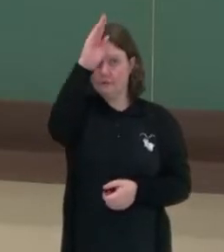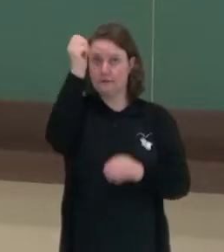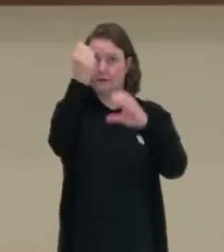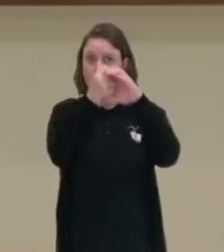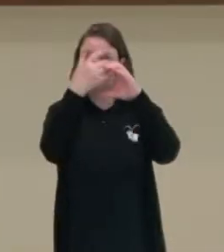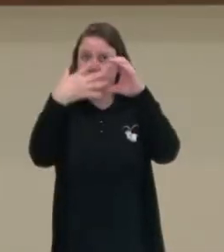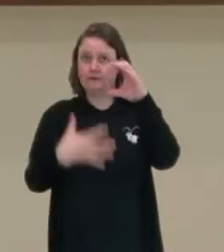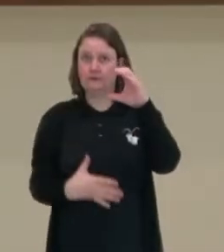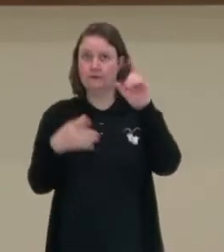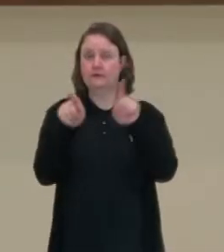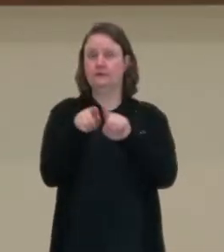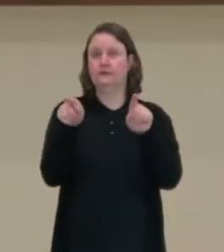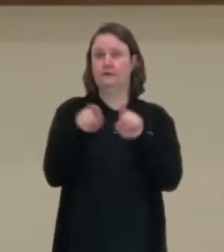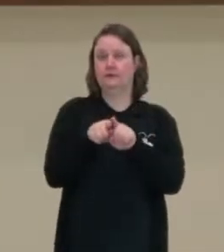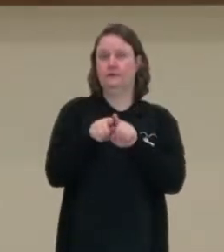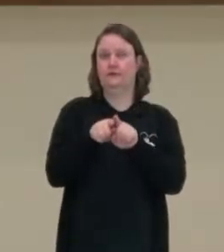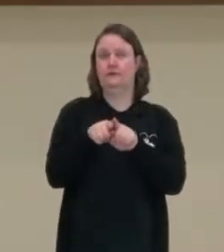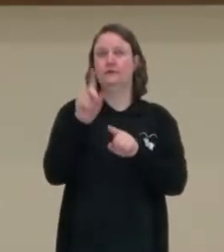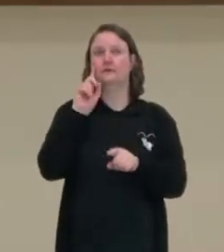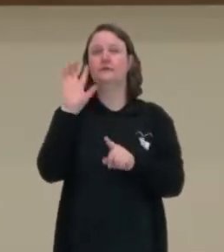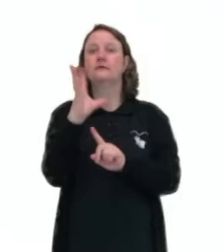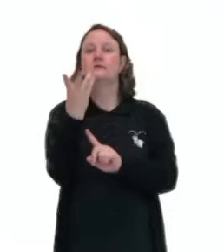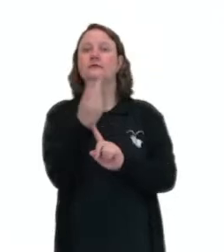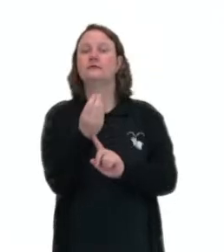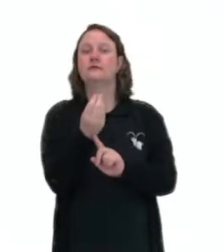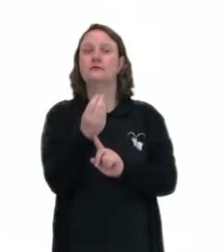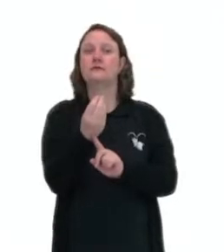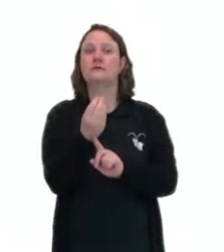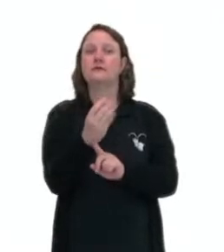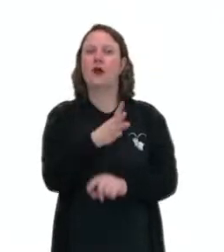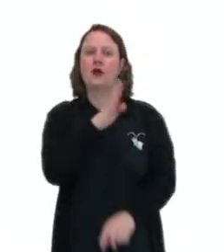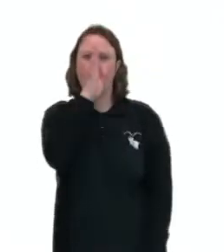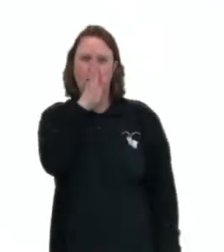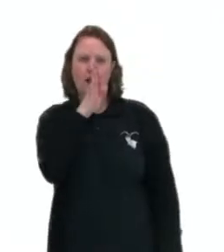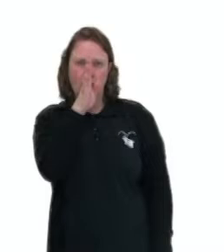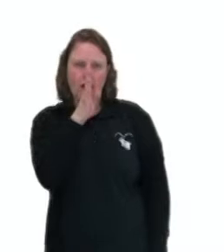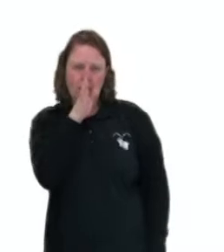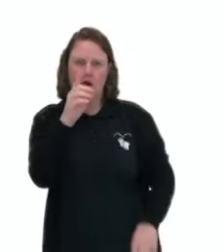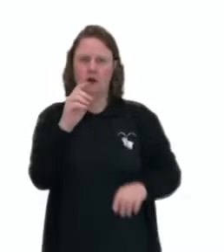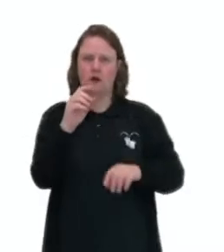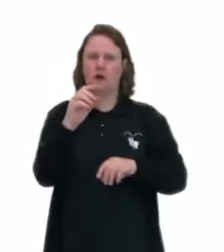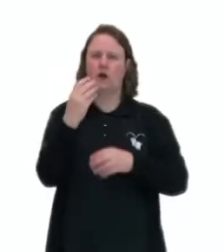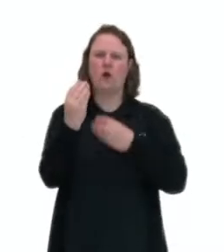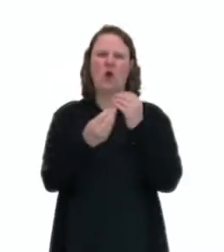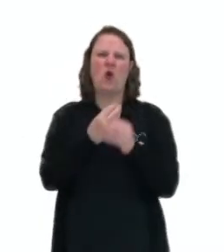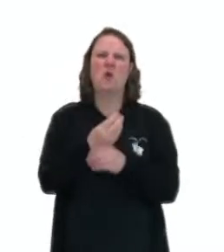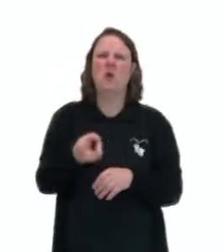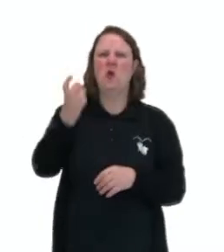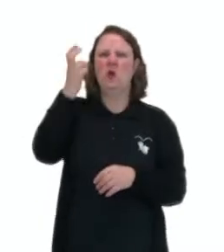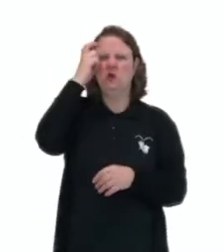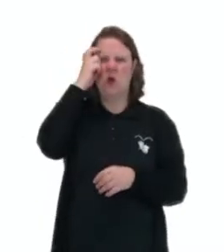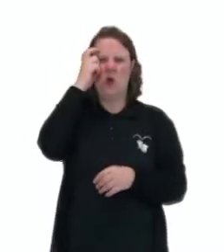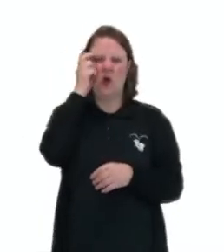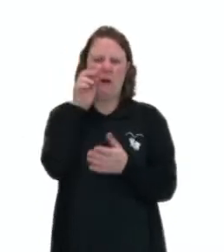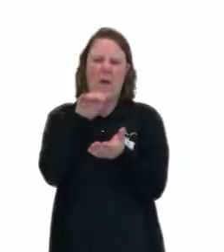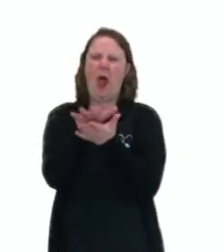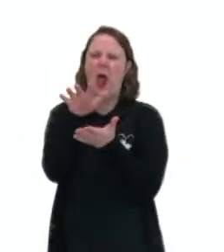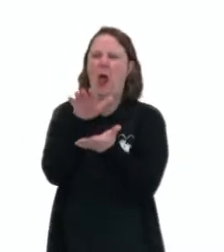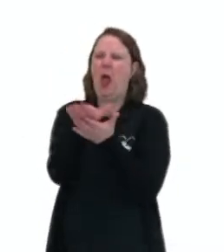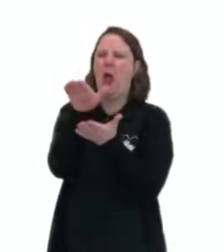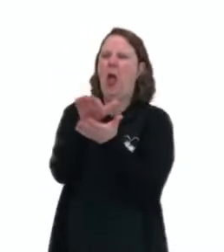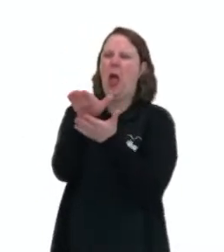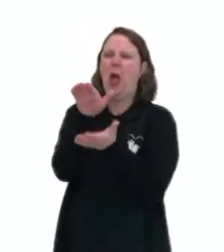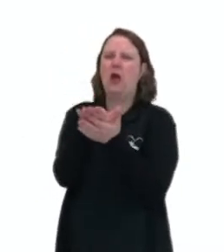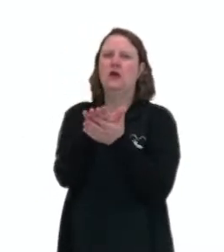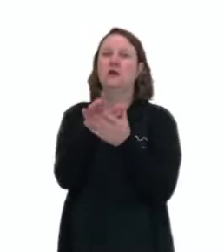principais características da Land Art, então, são crítica à indústria cultural e à comercialização da arte.